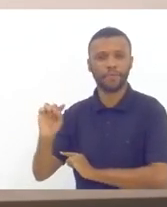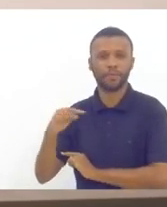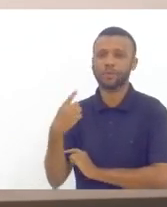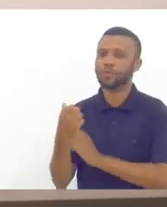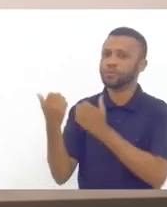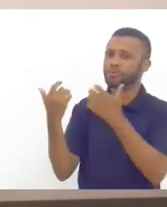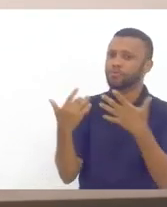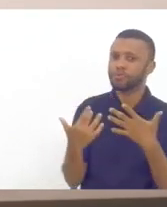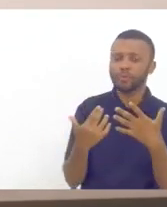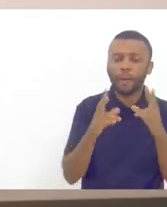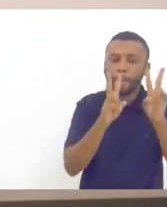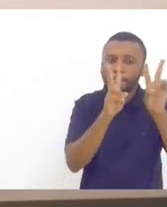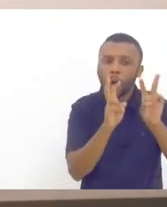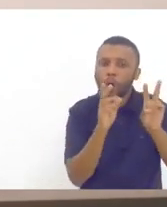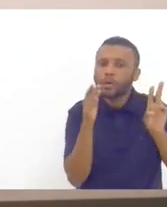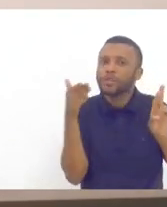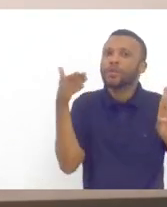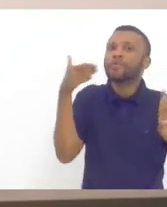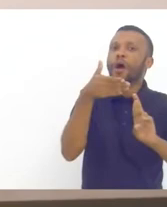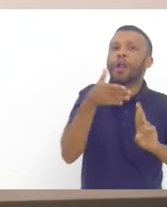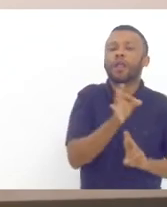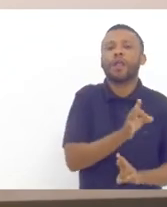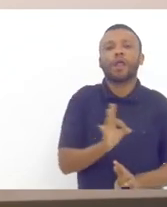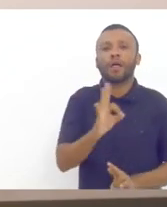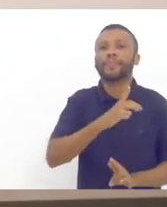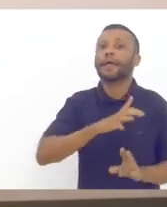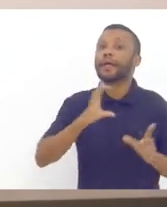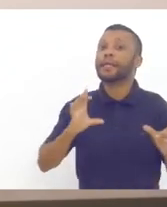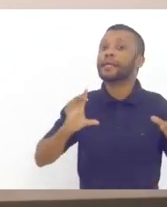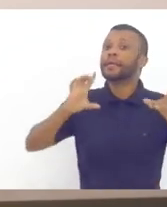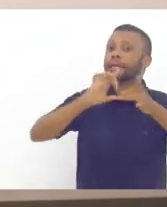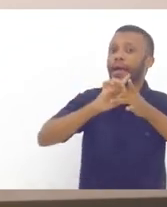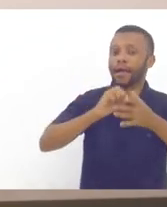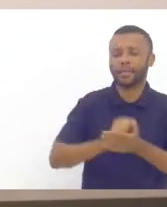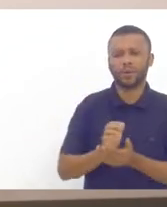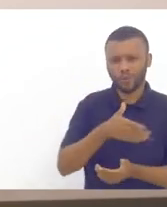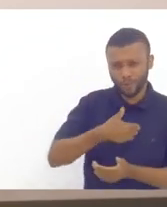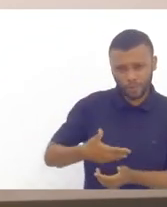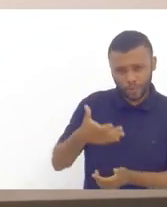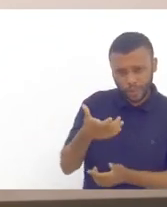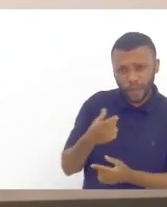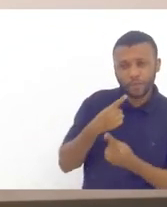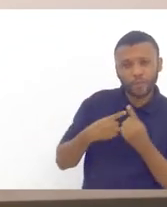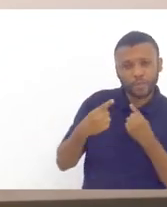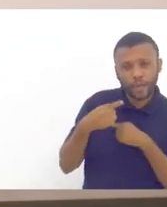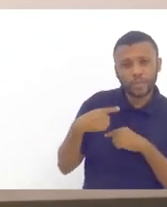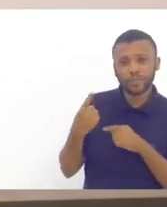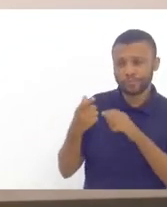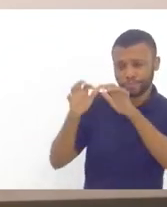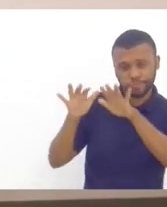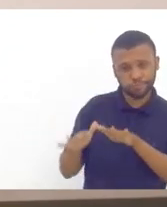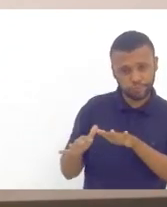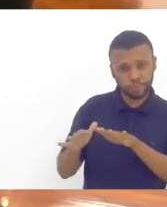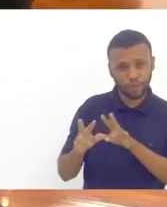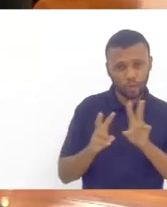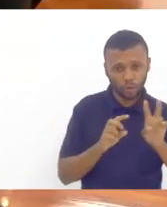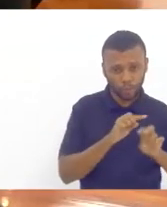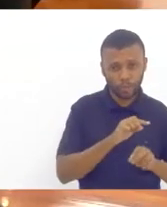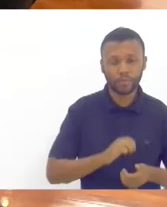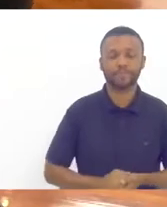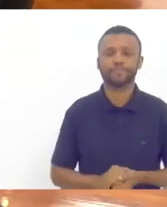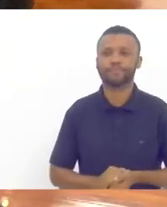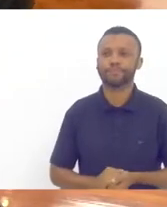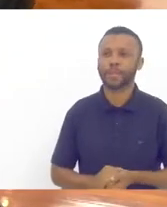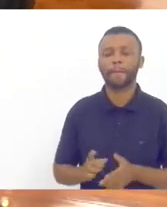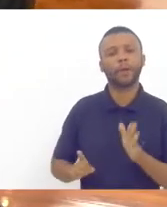ela não trata disso diretamente, tem a ver, está linkada. O governo tem a intenção de mandar uma mensagem sobre isso? Excelente pergunta, deputado